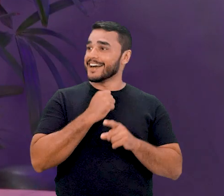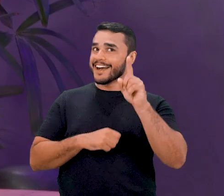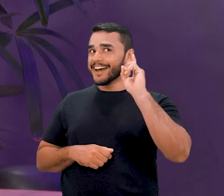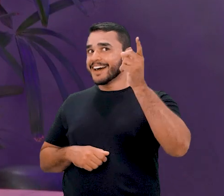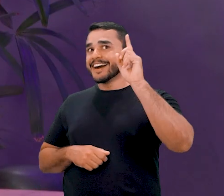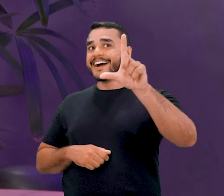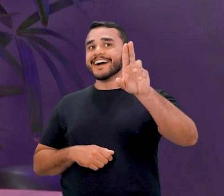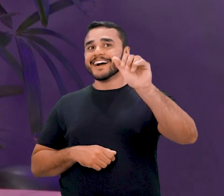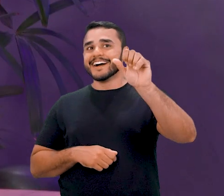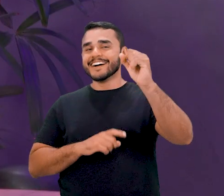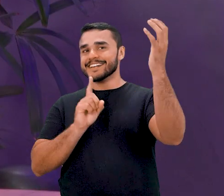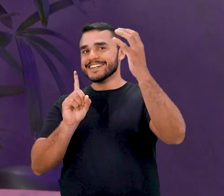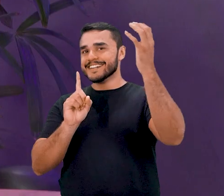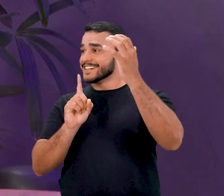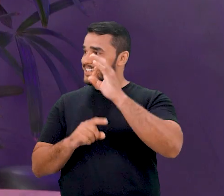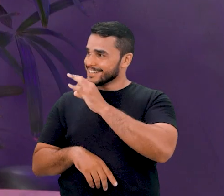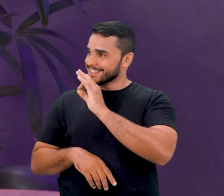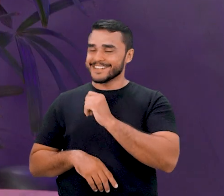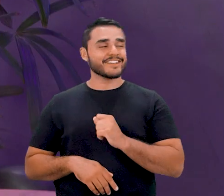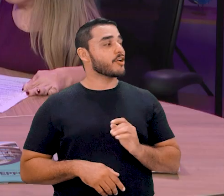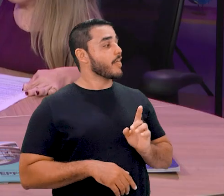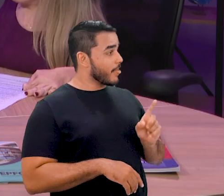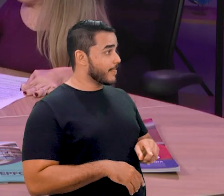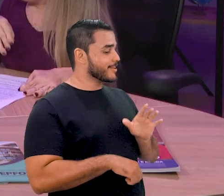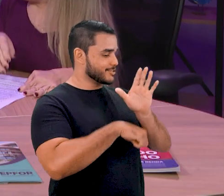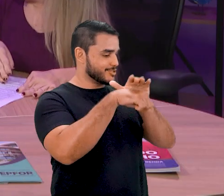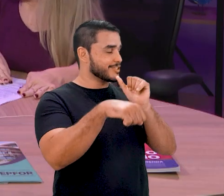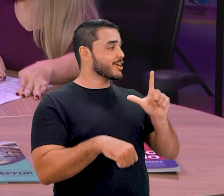Lucas! Mas acho... Tenho que chamar o Lucas, faz tempo que tá na minha listinha, viu?